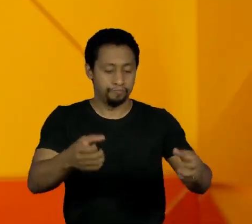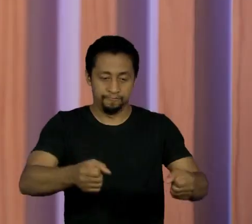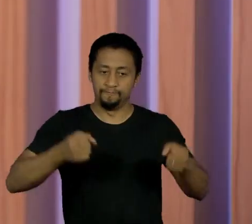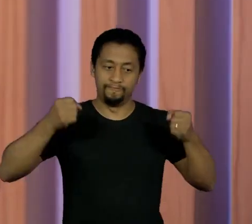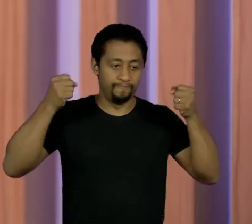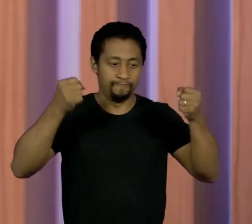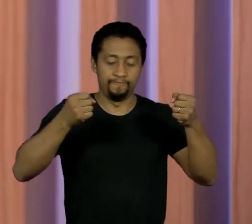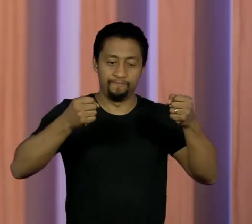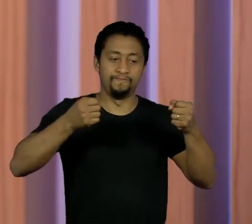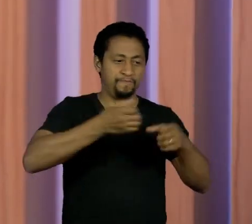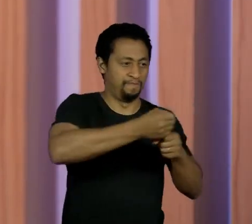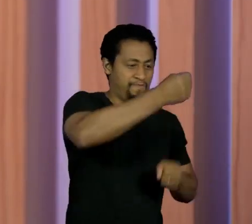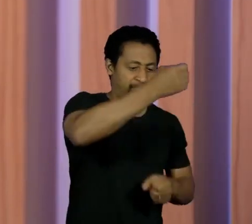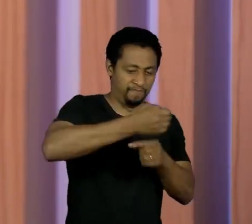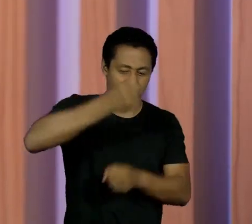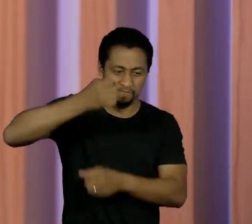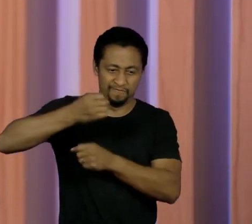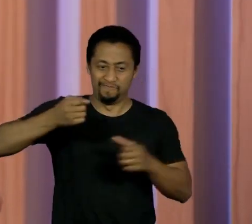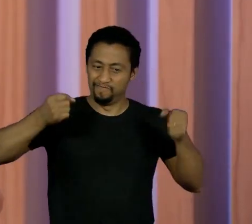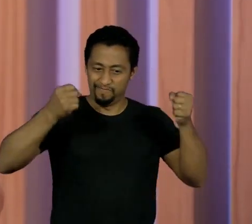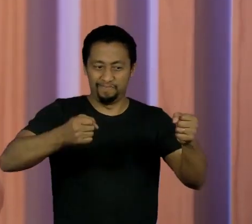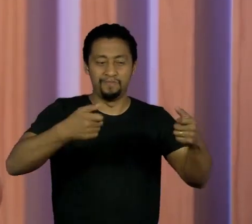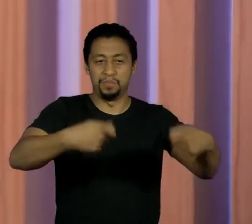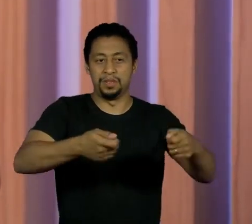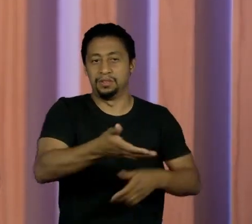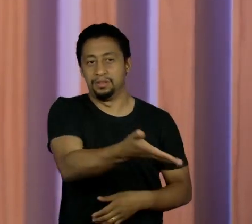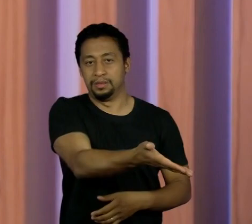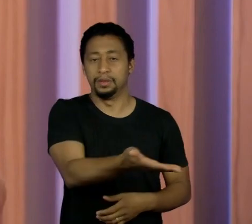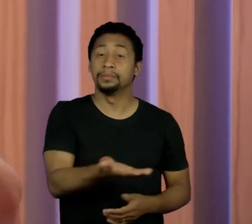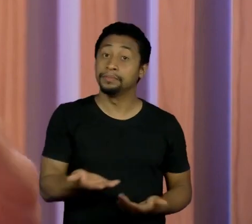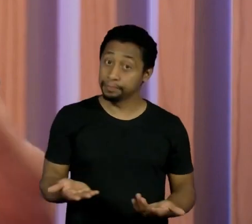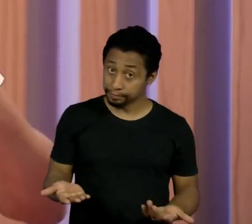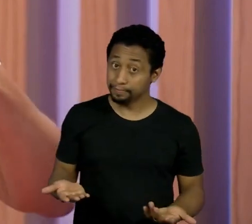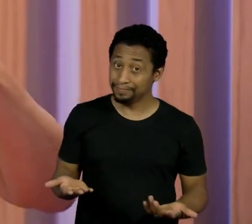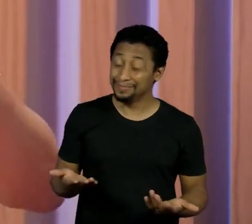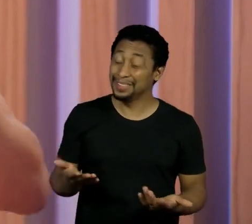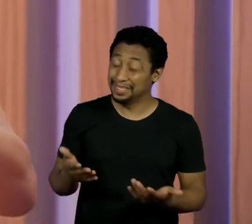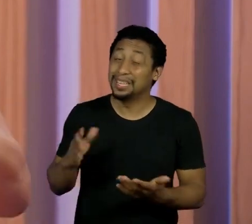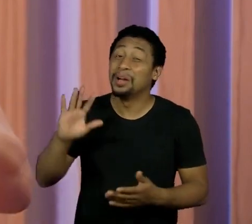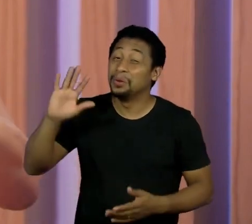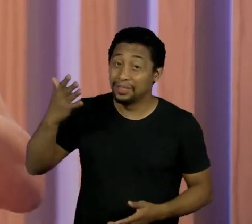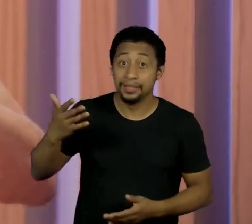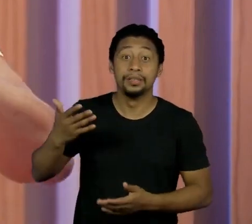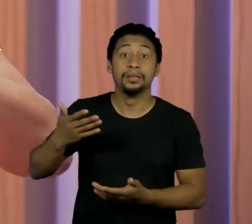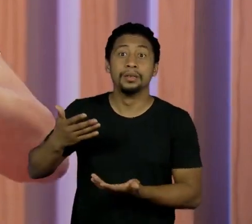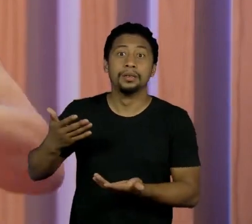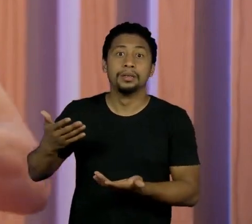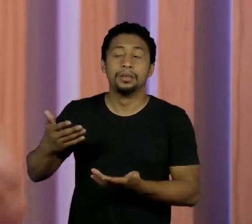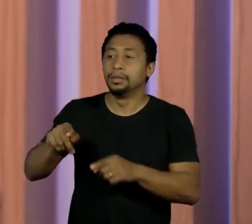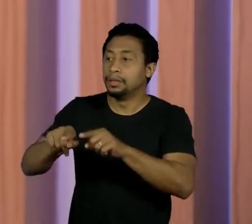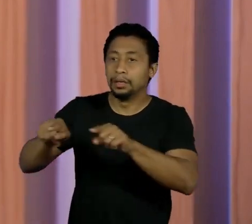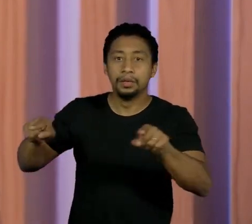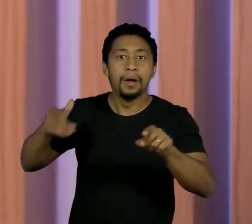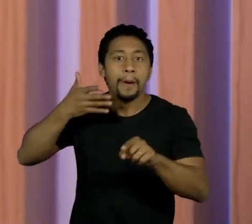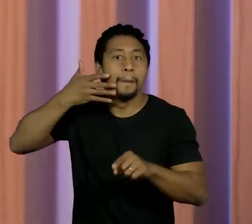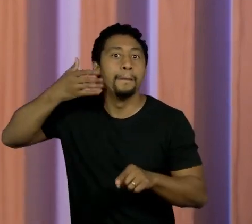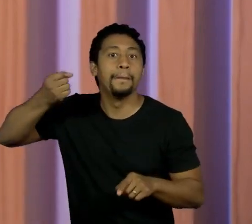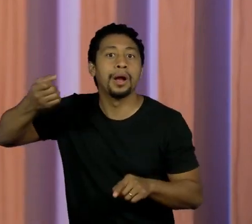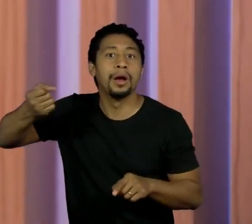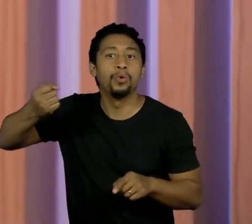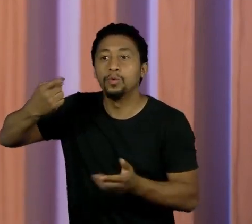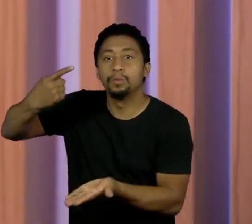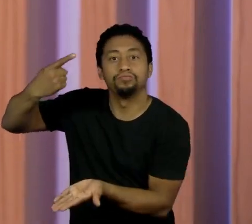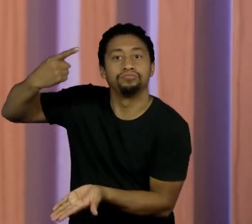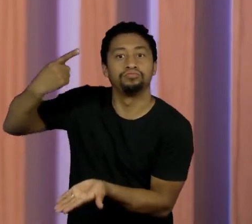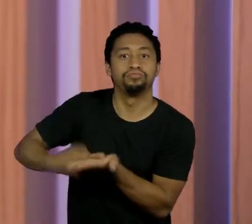Então, a branquitude, enquanto um pacto de proteção de iguais, de fortalecimento de